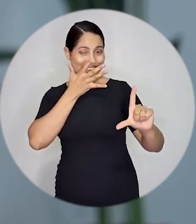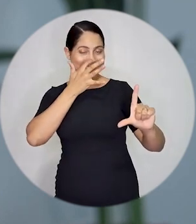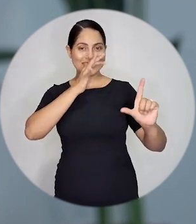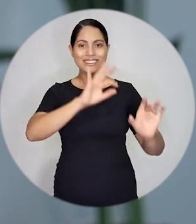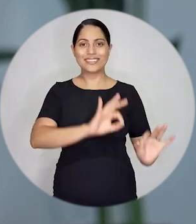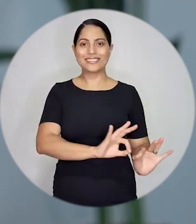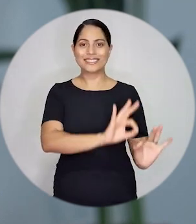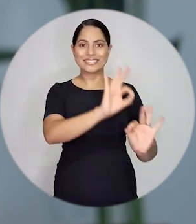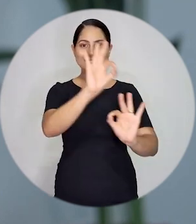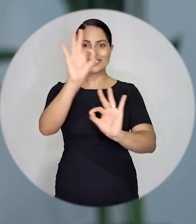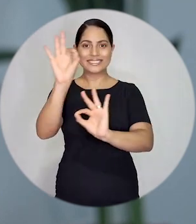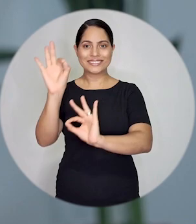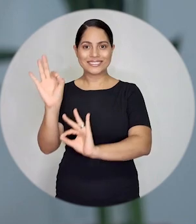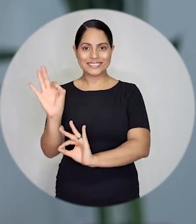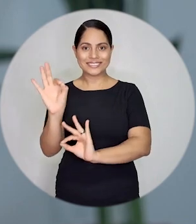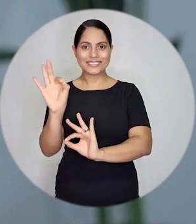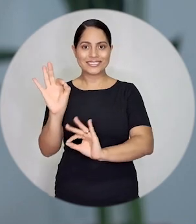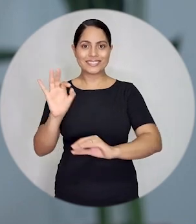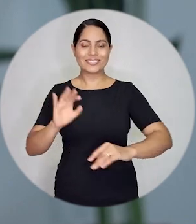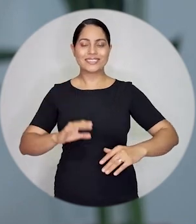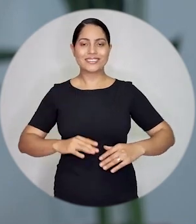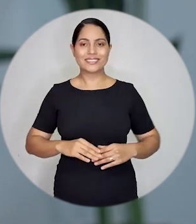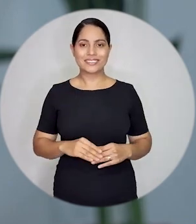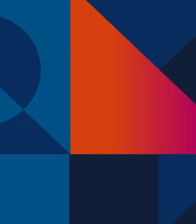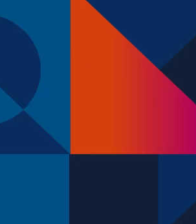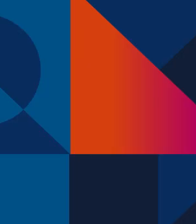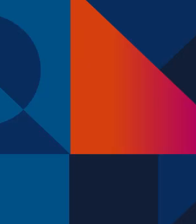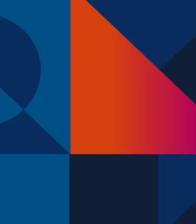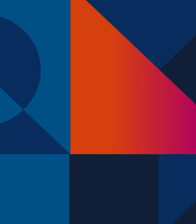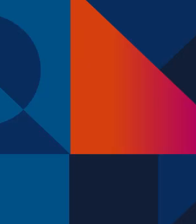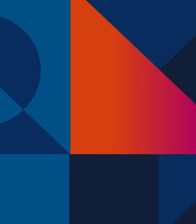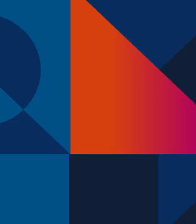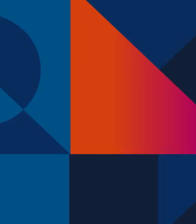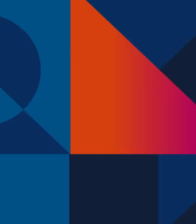nosso convidado. Então fique com a gente, já estamos no ar.